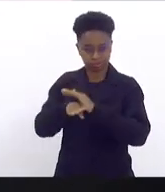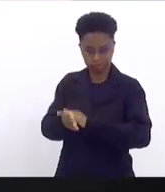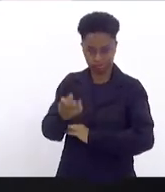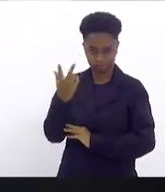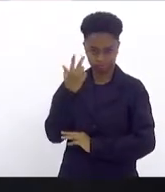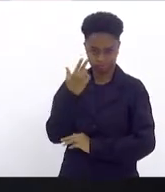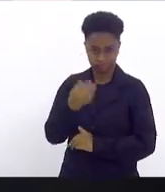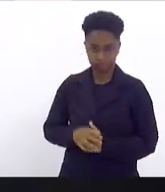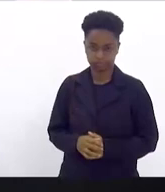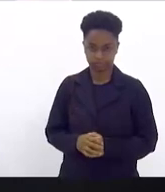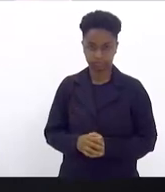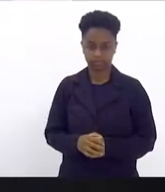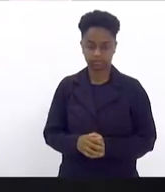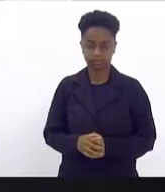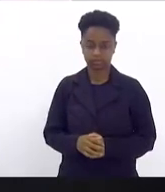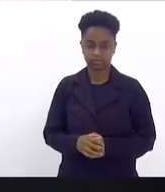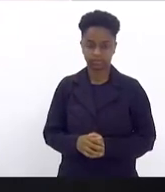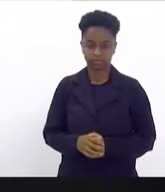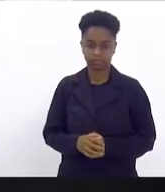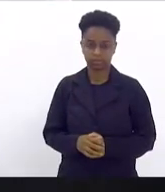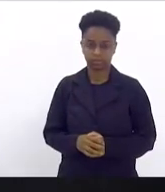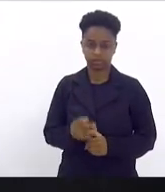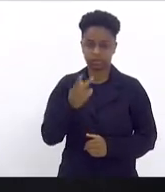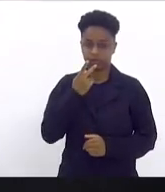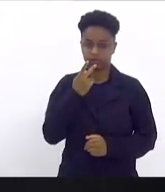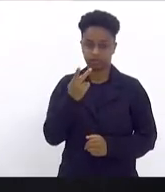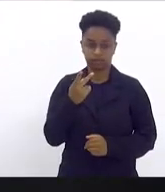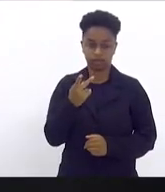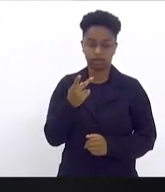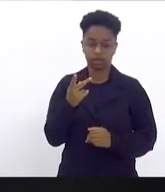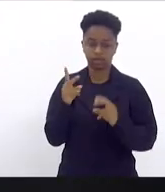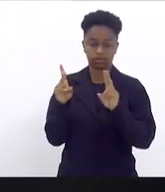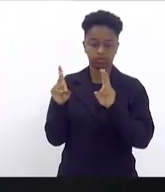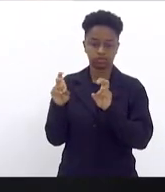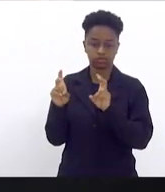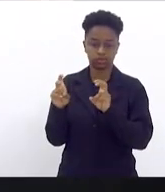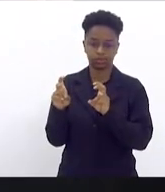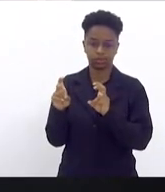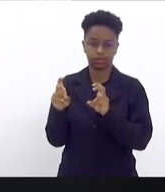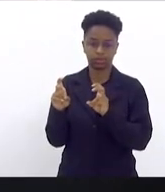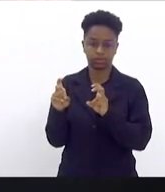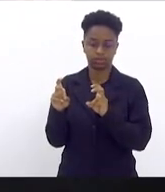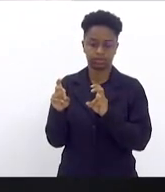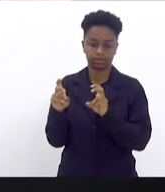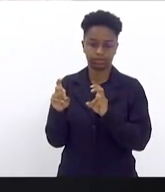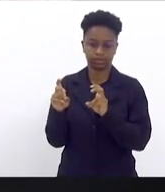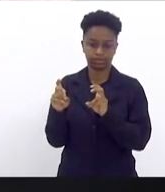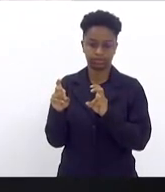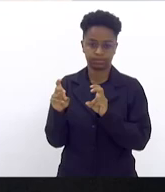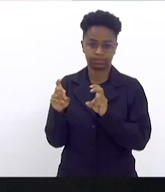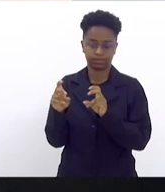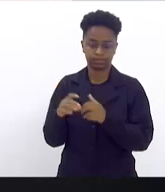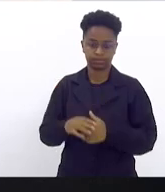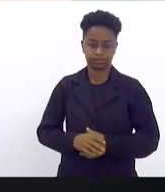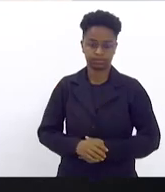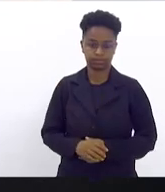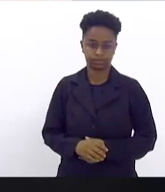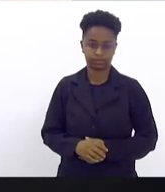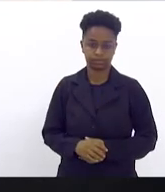justamente a sessão sobre as questões